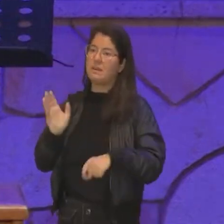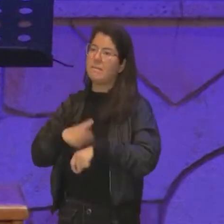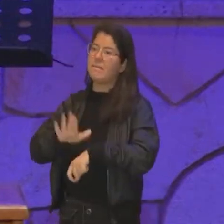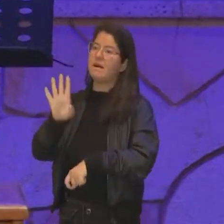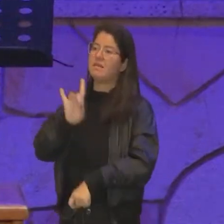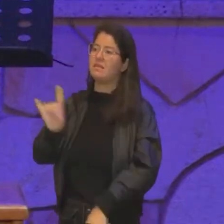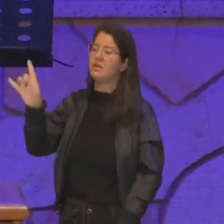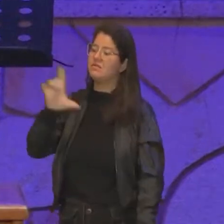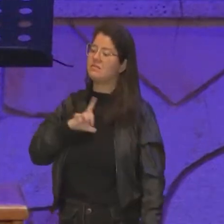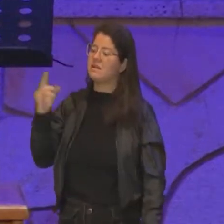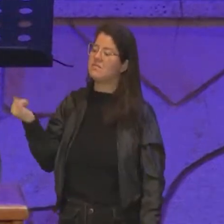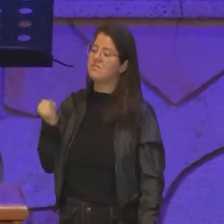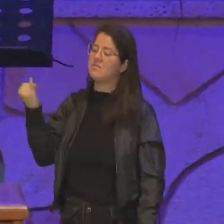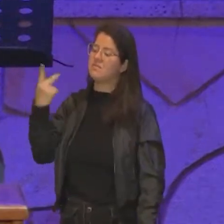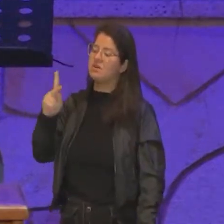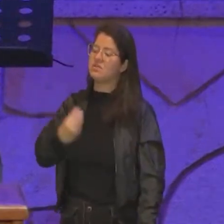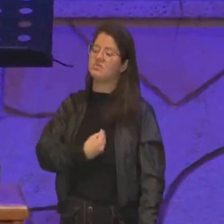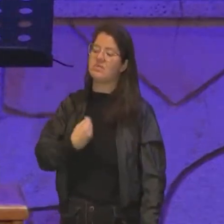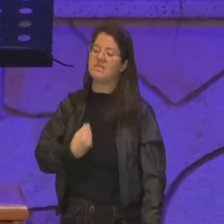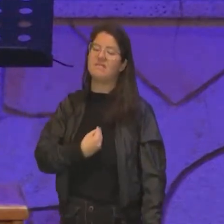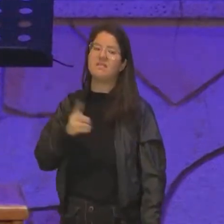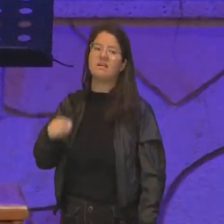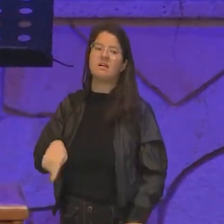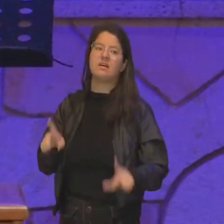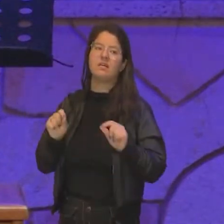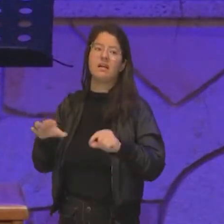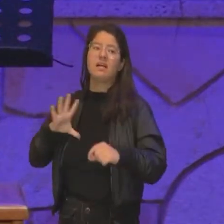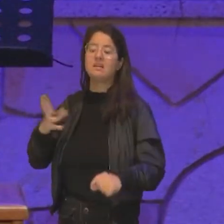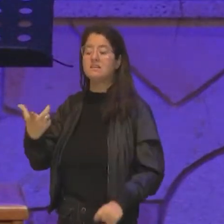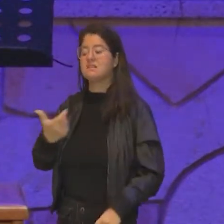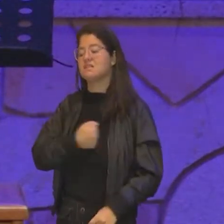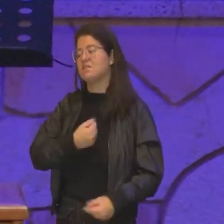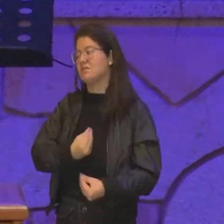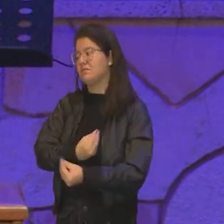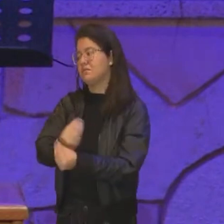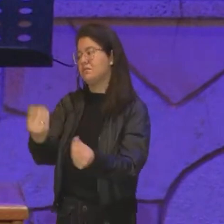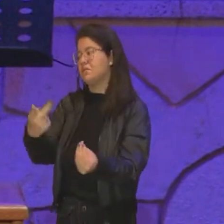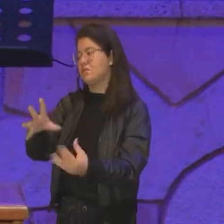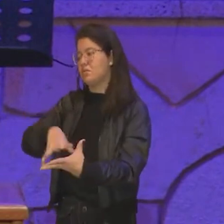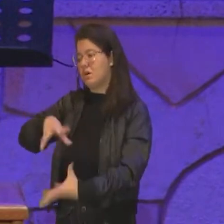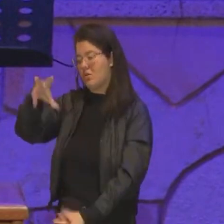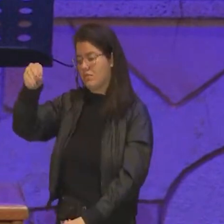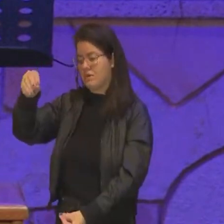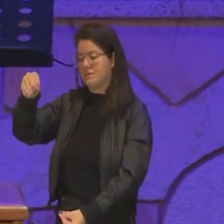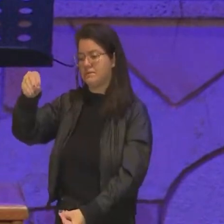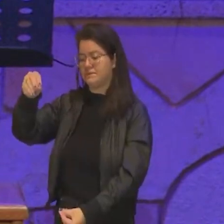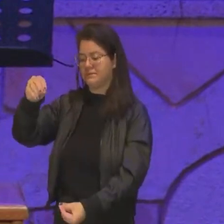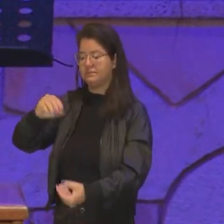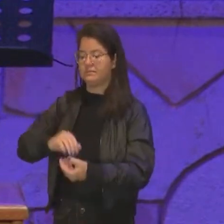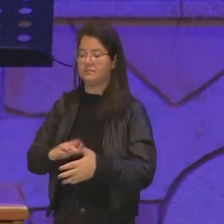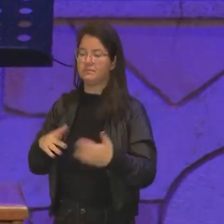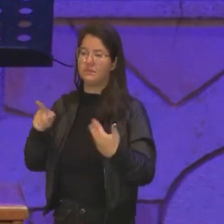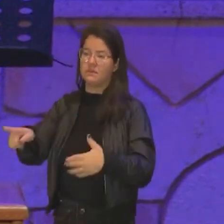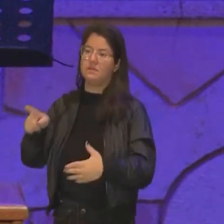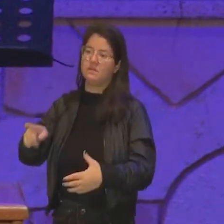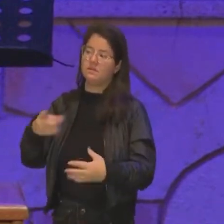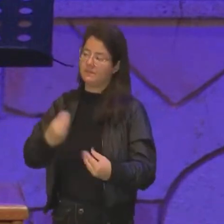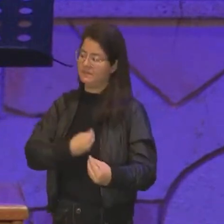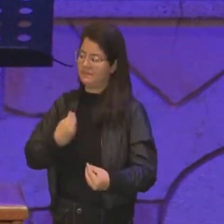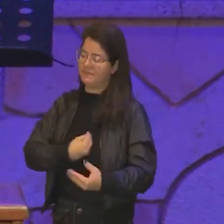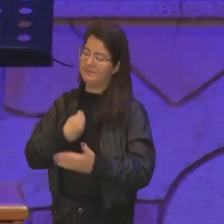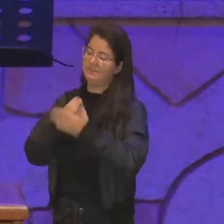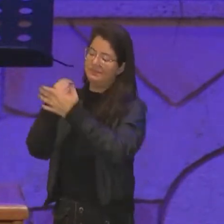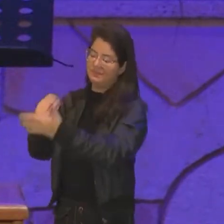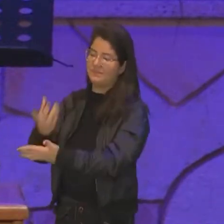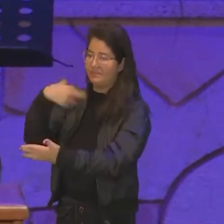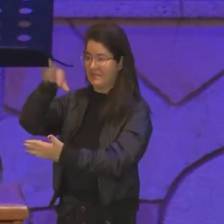tem importante para a sua vida é a salvação da sua alma. É você se entregar ao Senhor